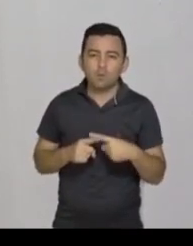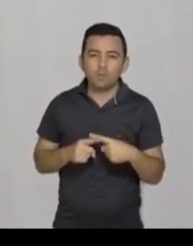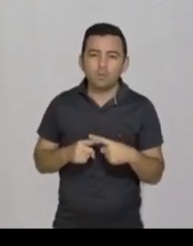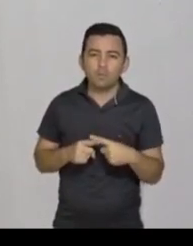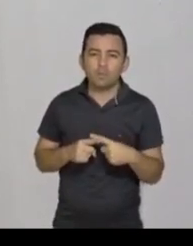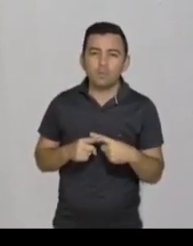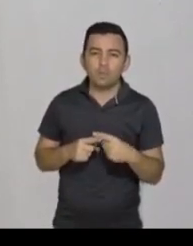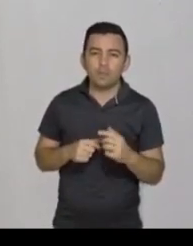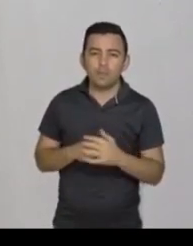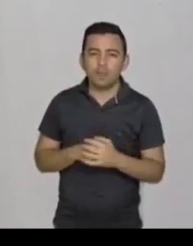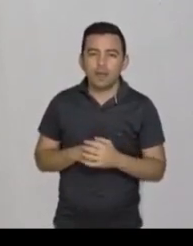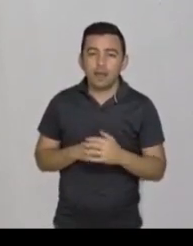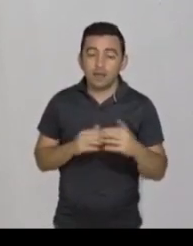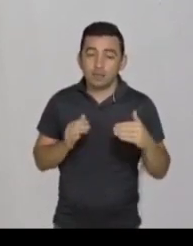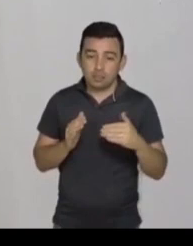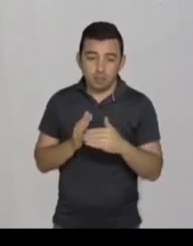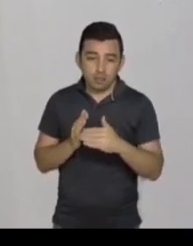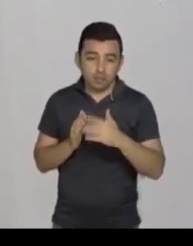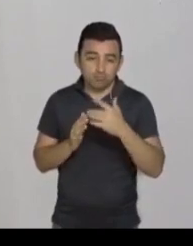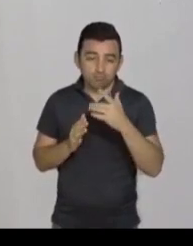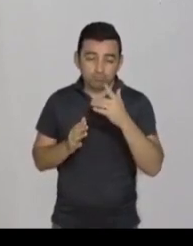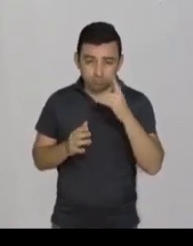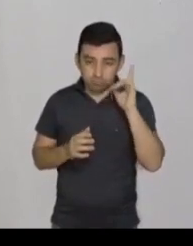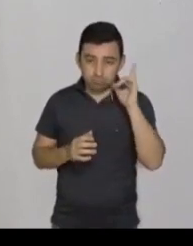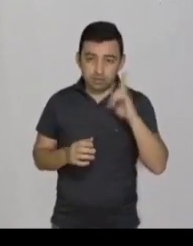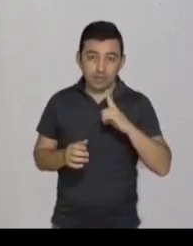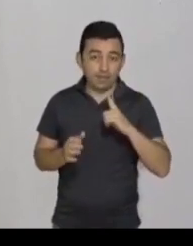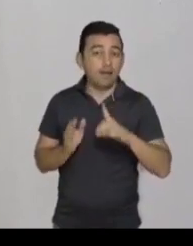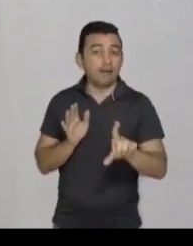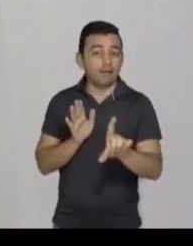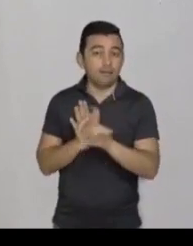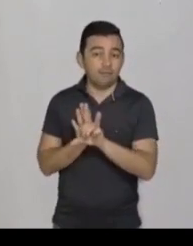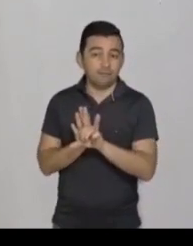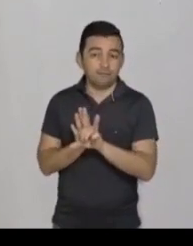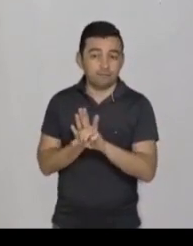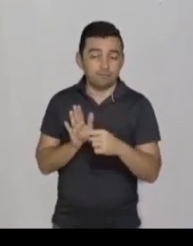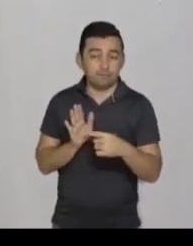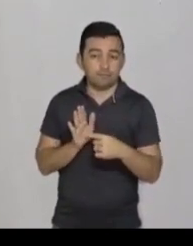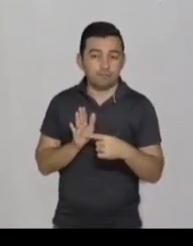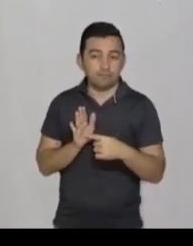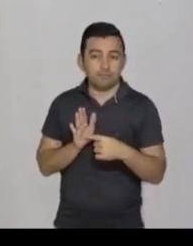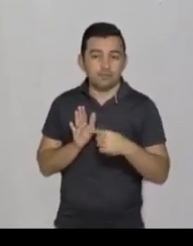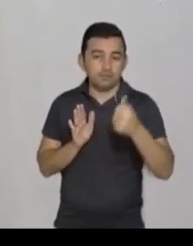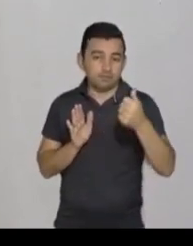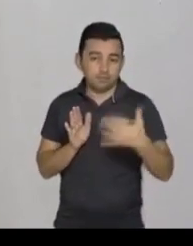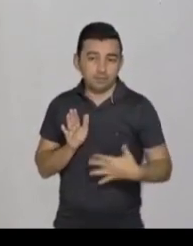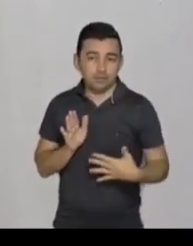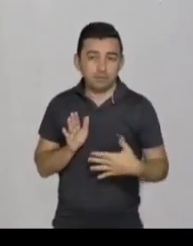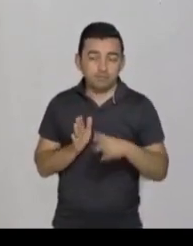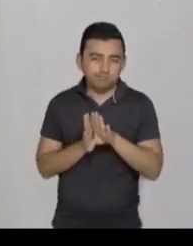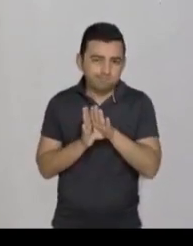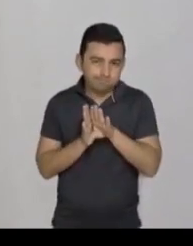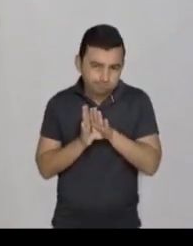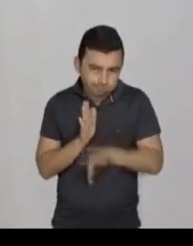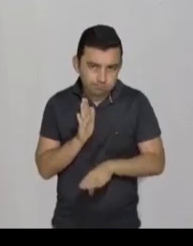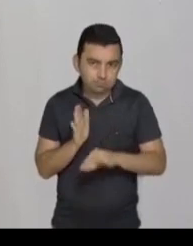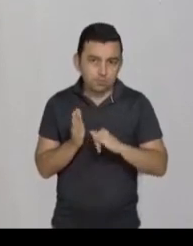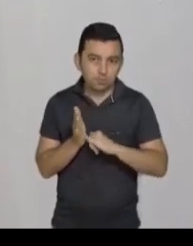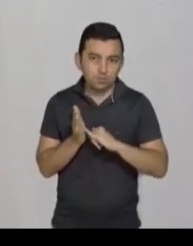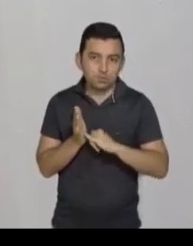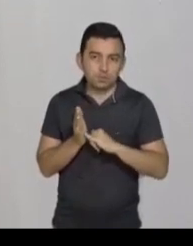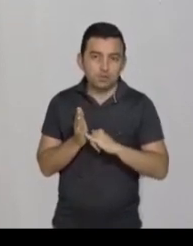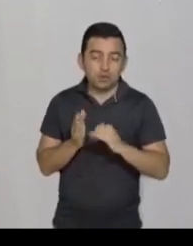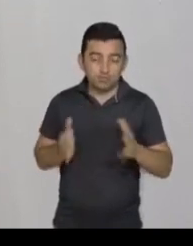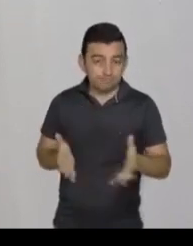até ontem tinha uma lei valendo de renúncia fiscal ou seja de